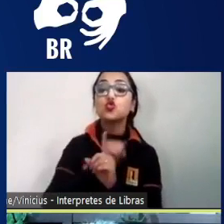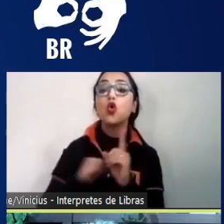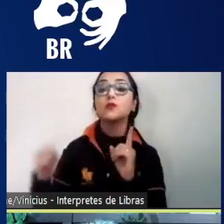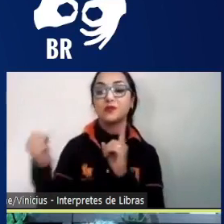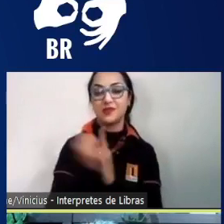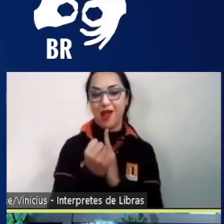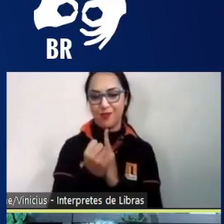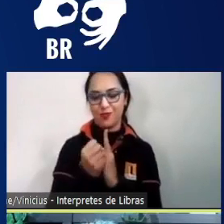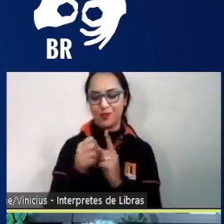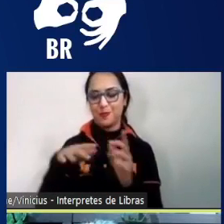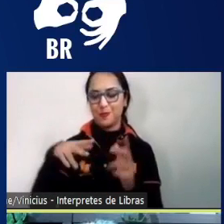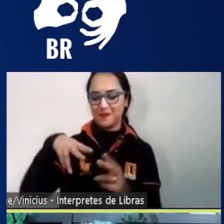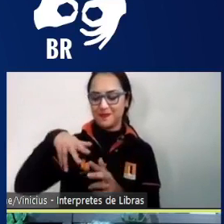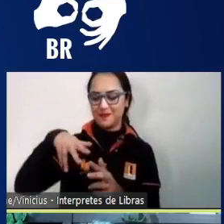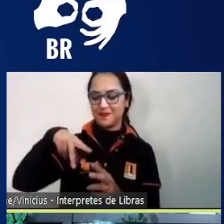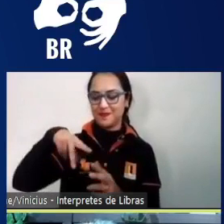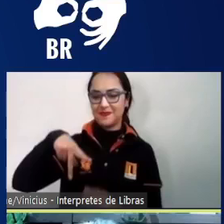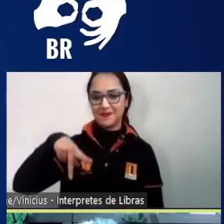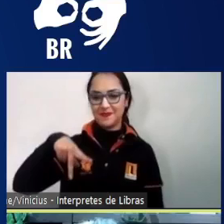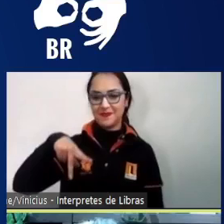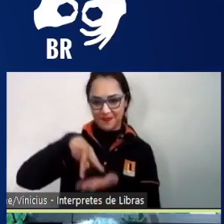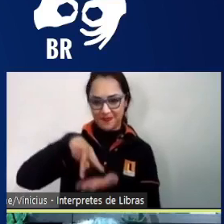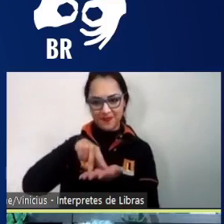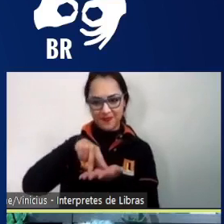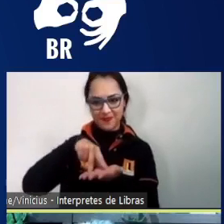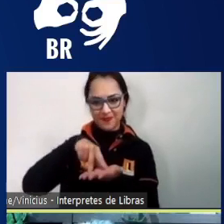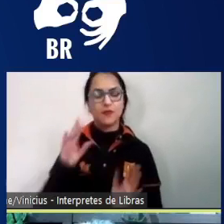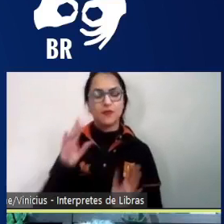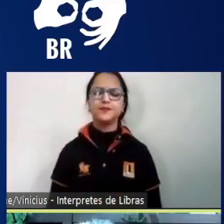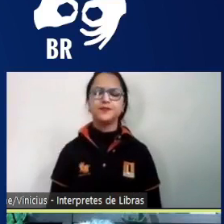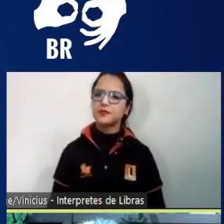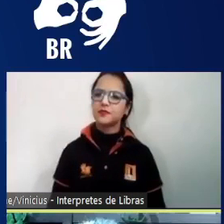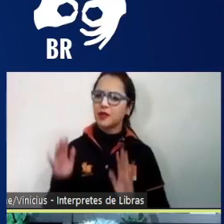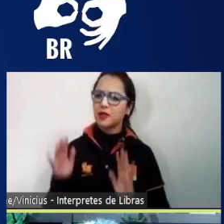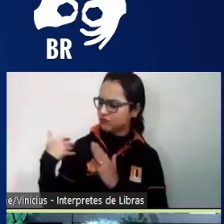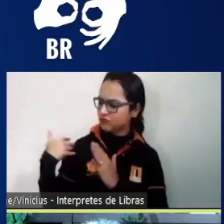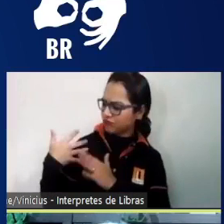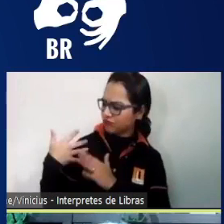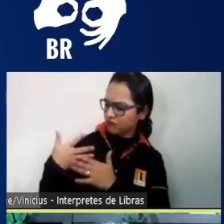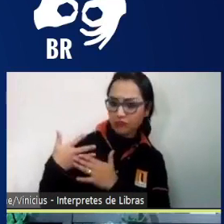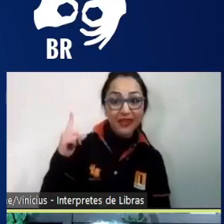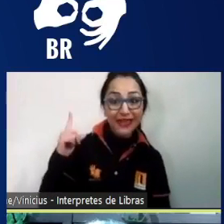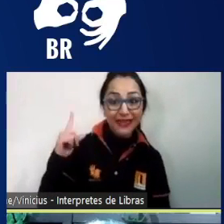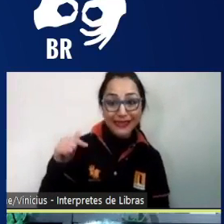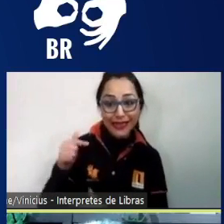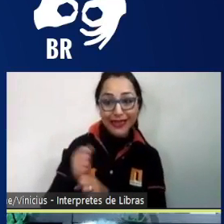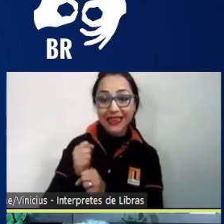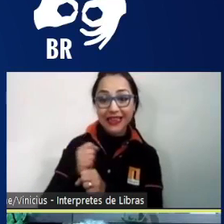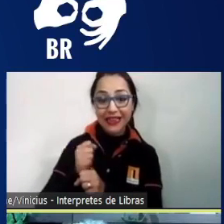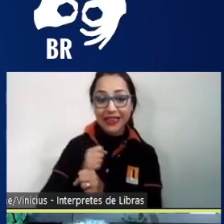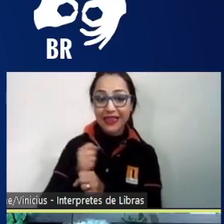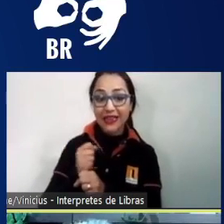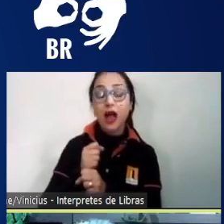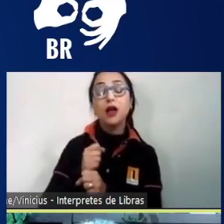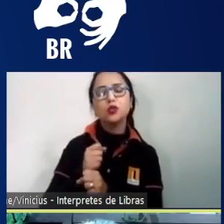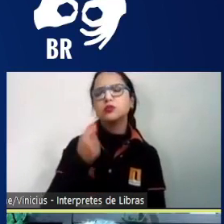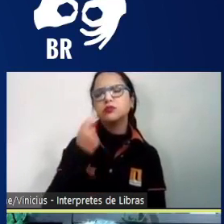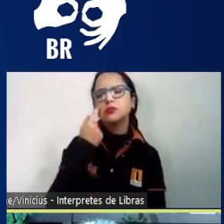Durante esses 17 anos, percebemos a importância de envolver e de